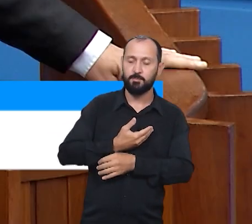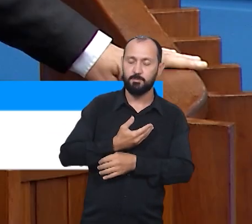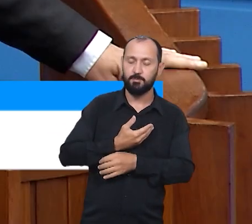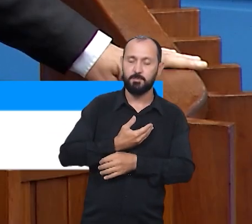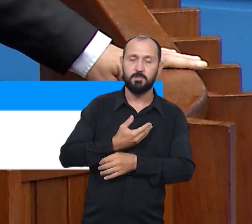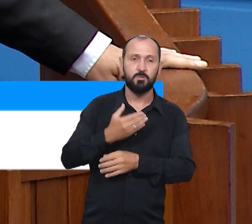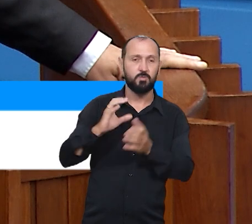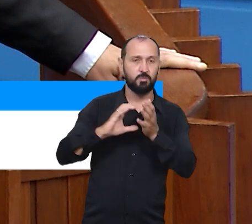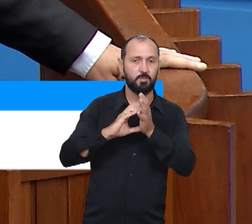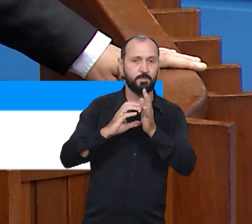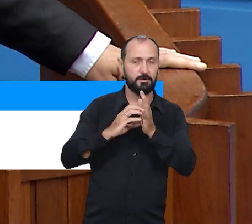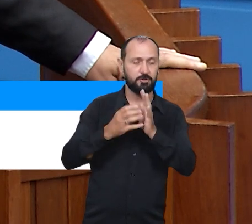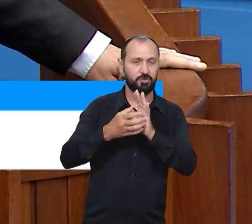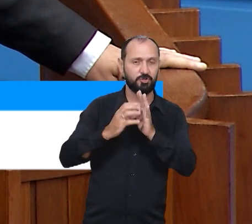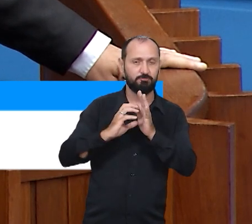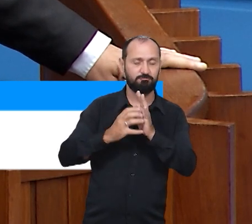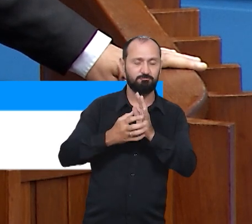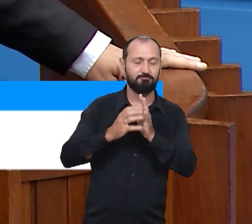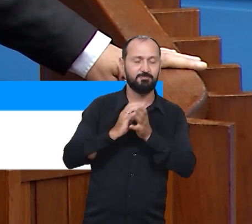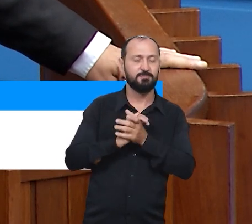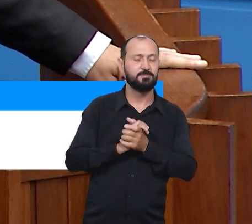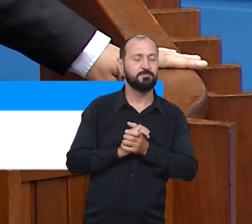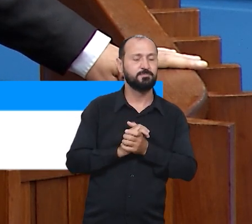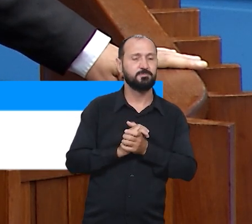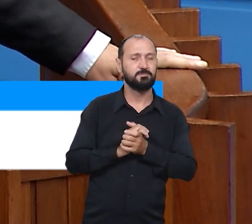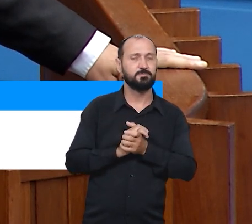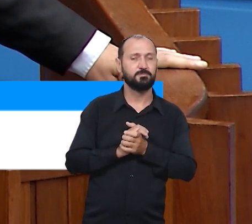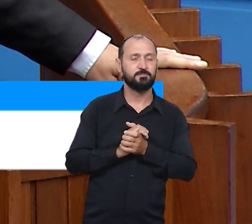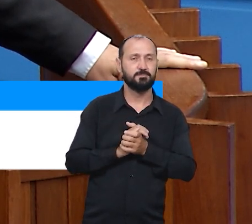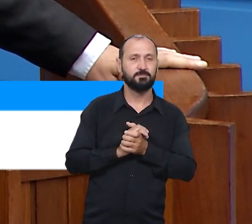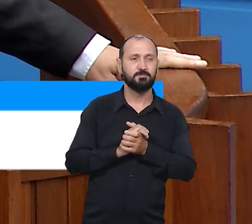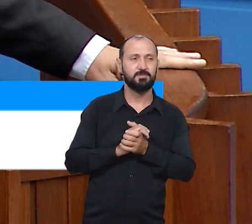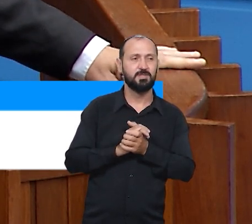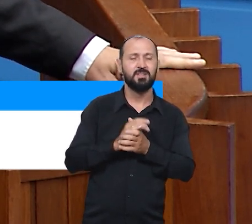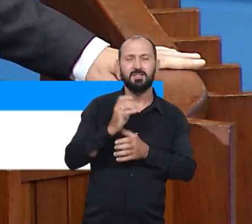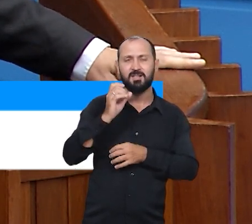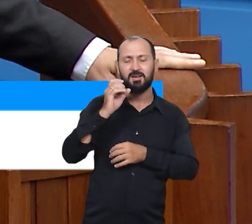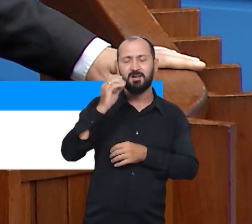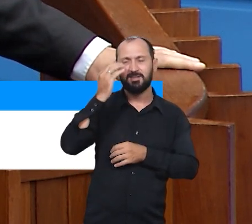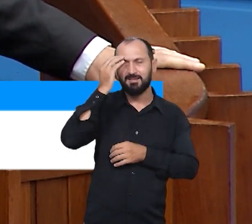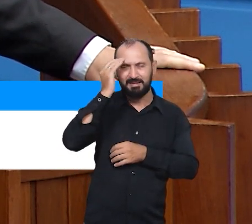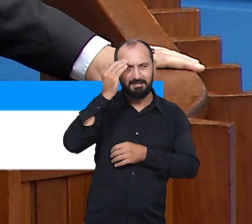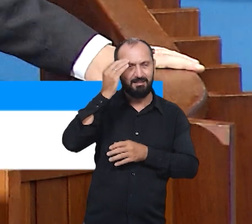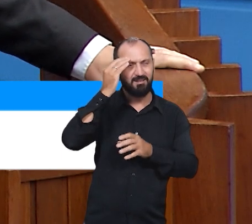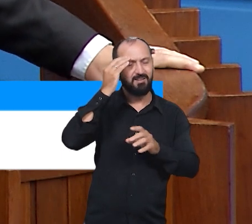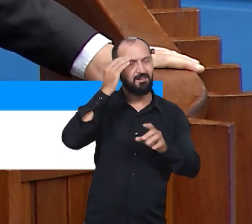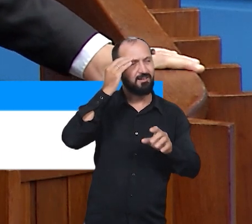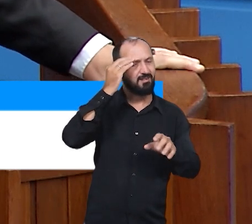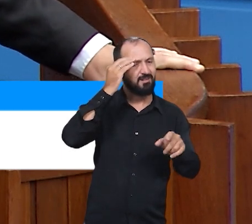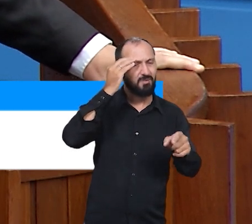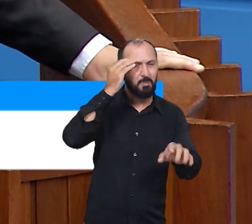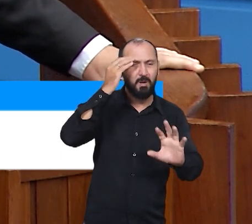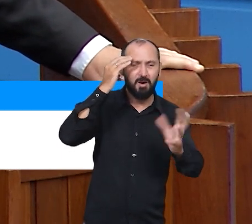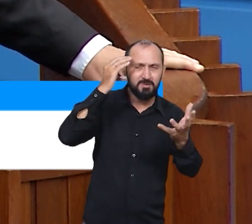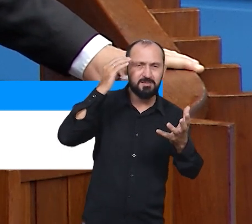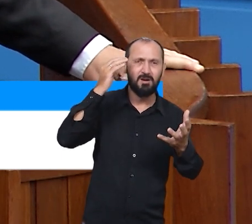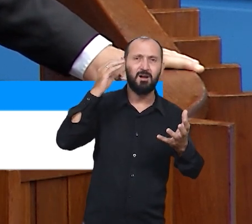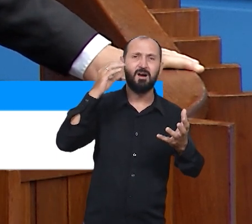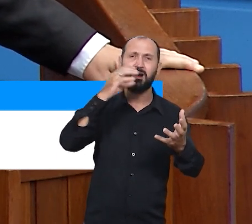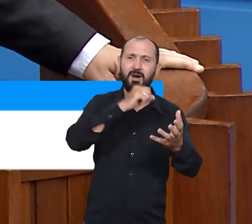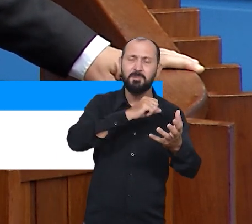É difícil entender como tudo isso aconteceu de forma rápida